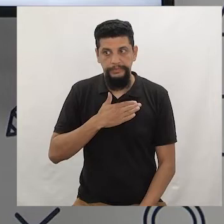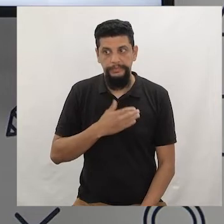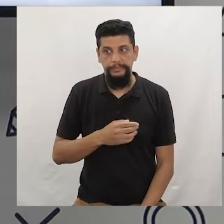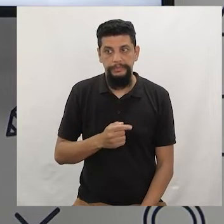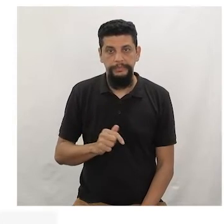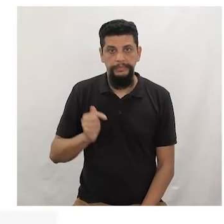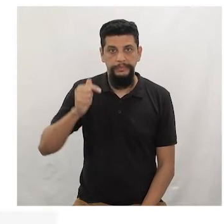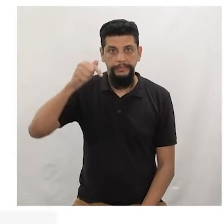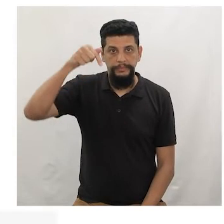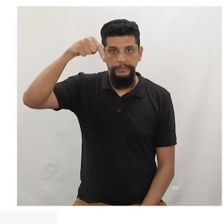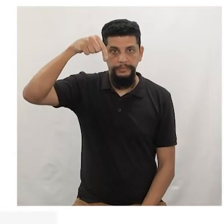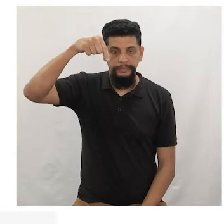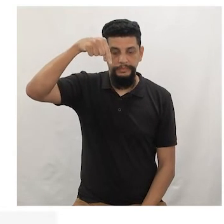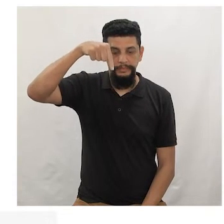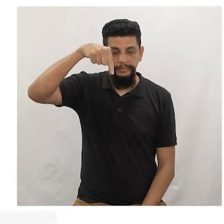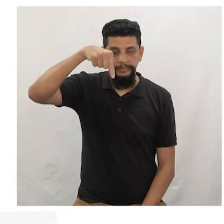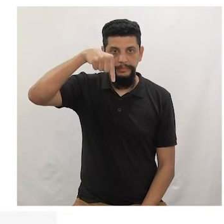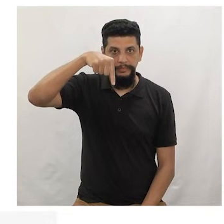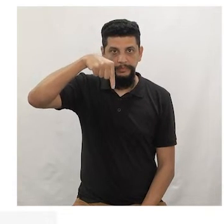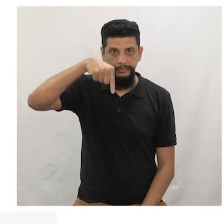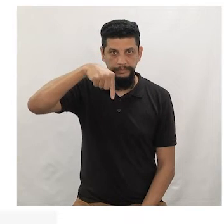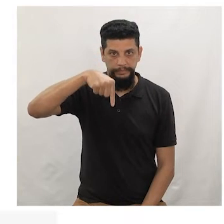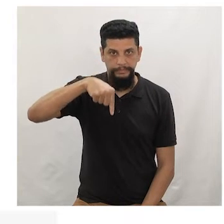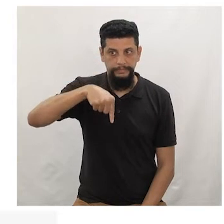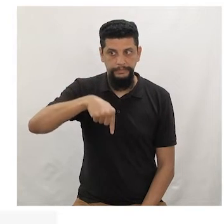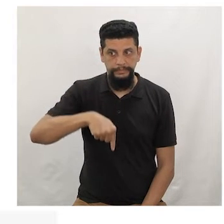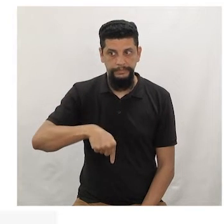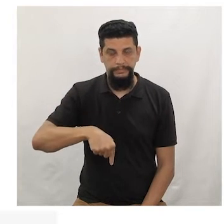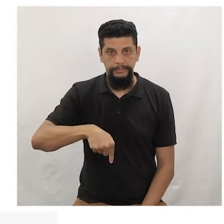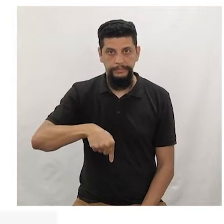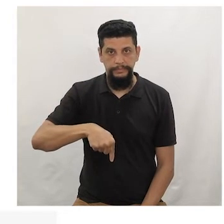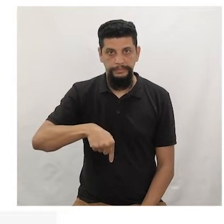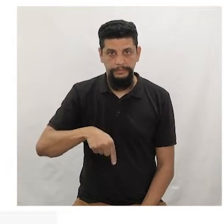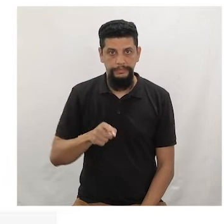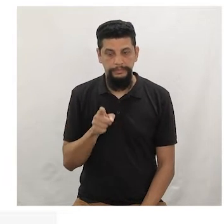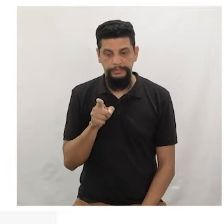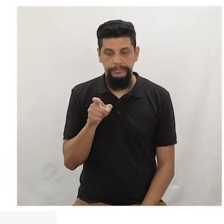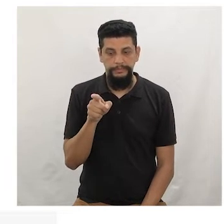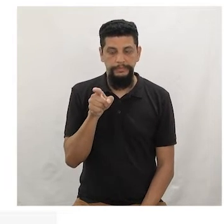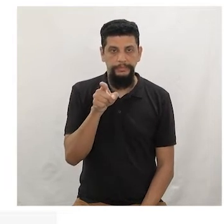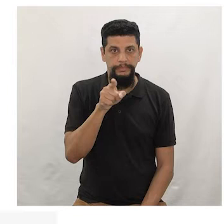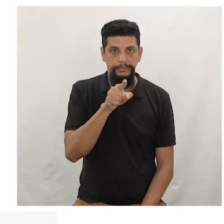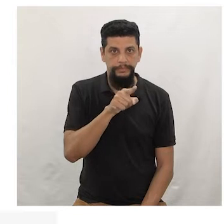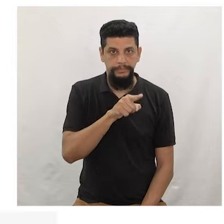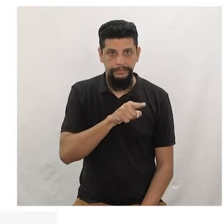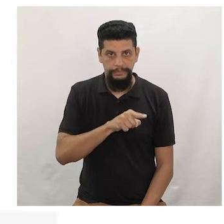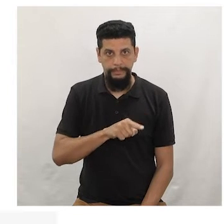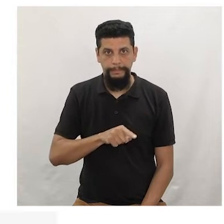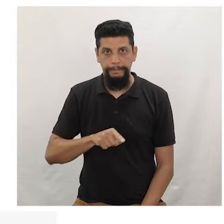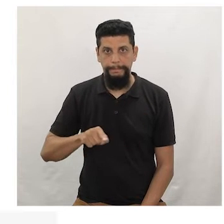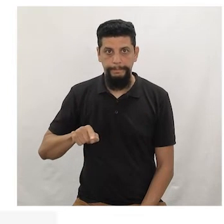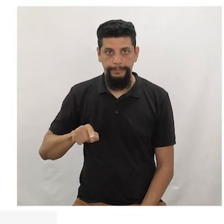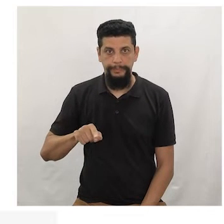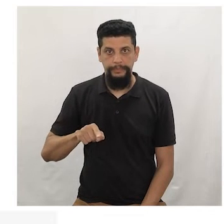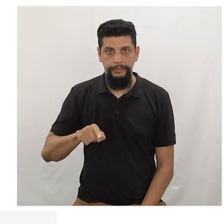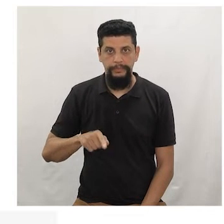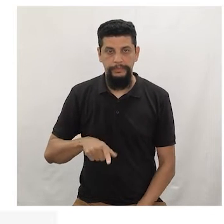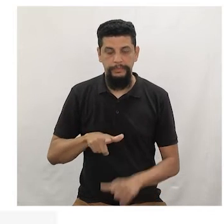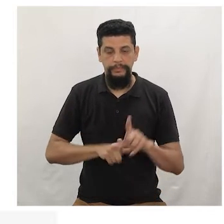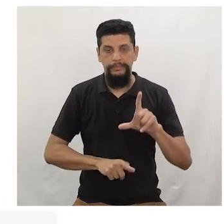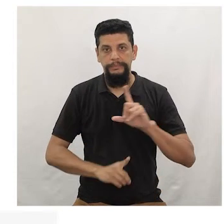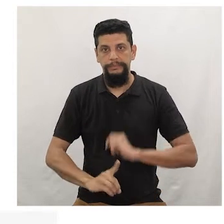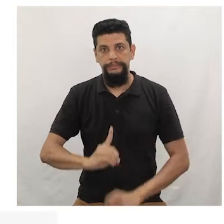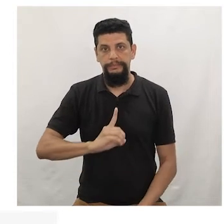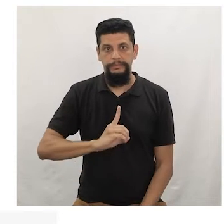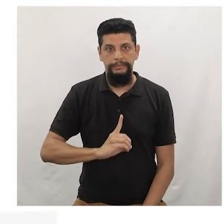com o dedo. Vamos lá. Desce a reta. Depois, ó, faz uma curva.